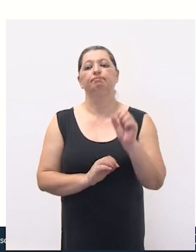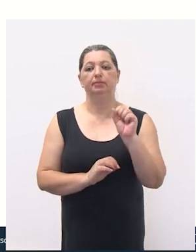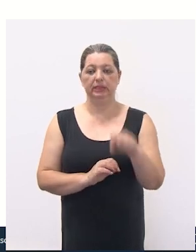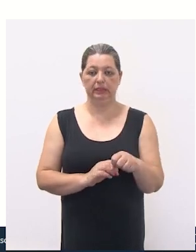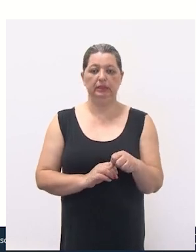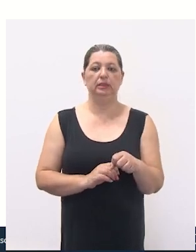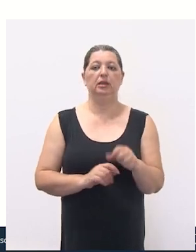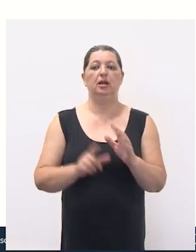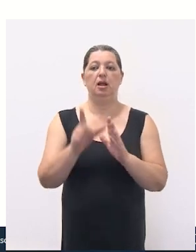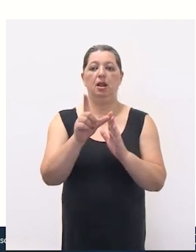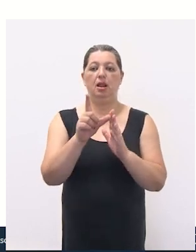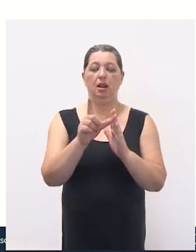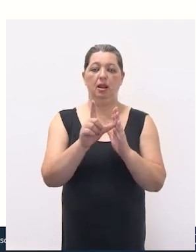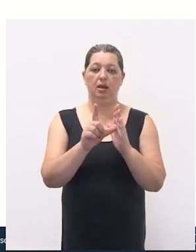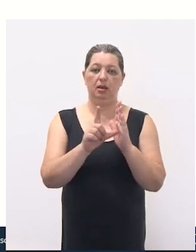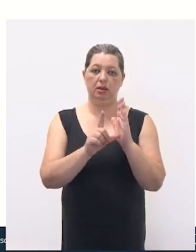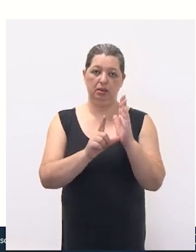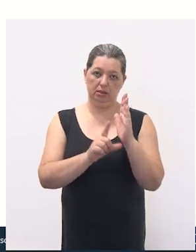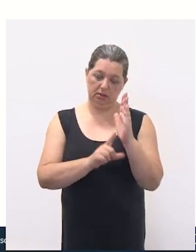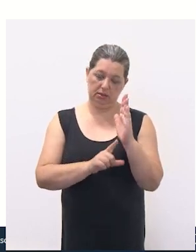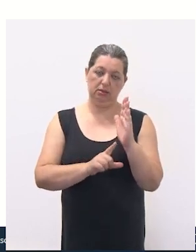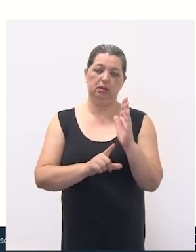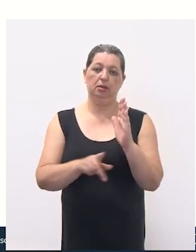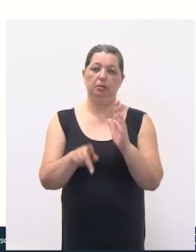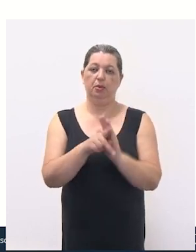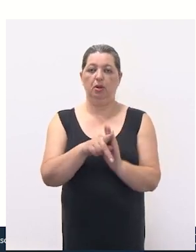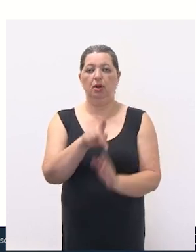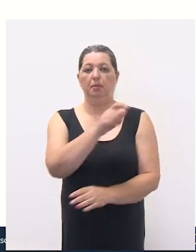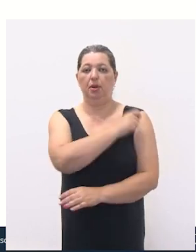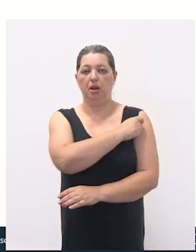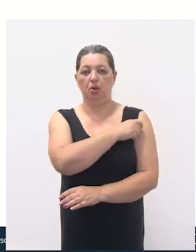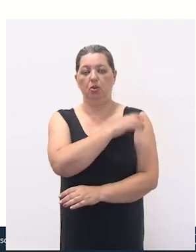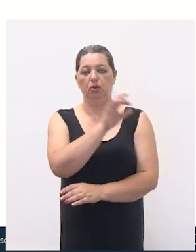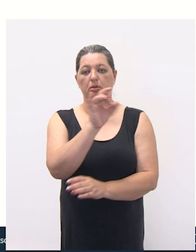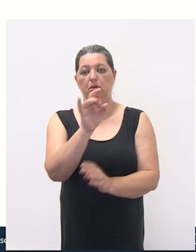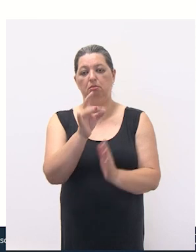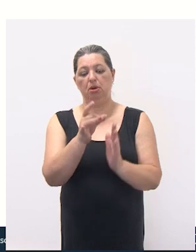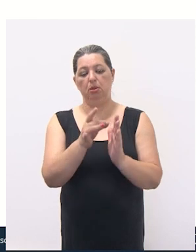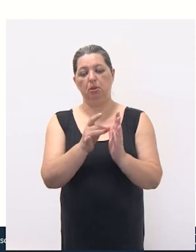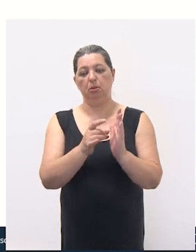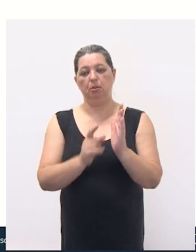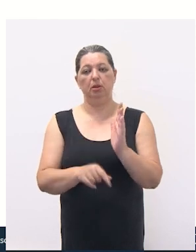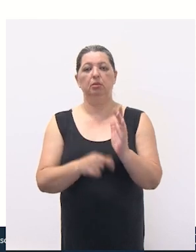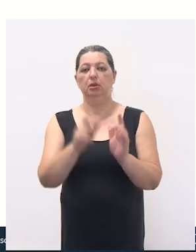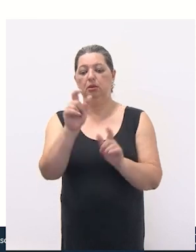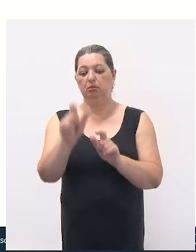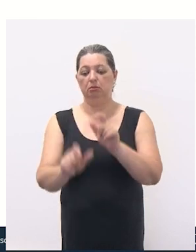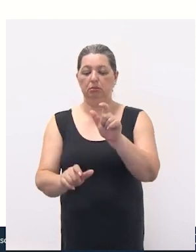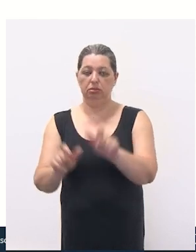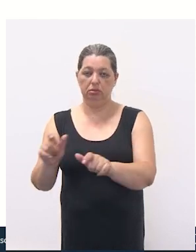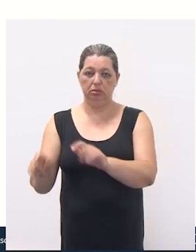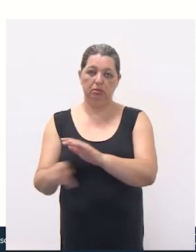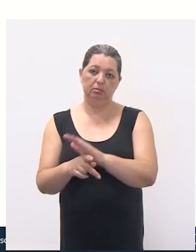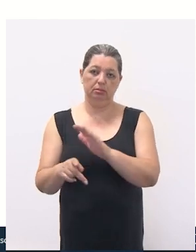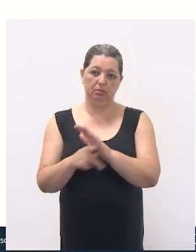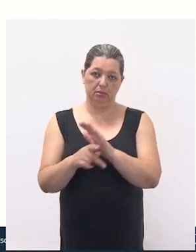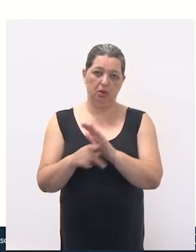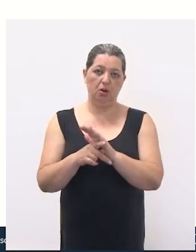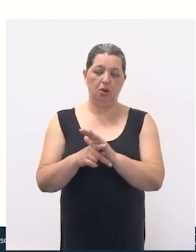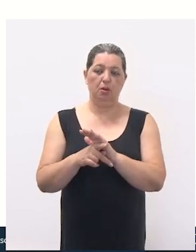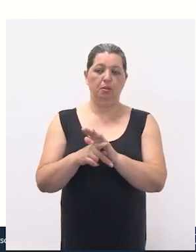dos alunos, né? Descendo aqui o nome de todos os alunos, e depois, por coluna, as notas das